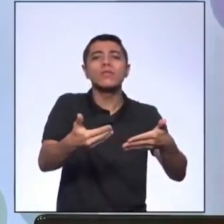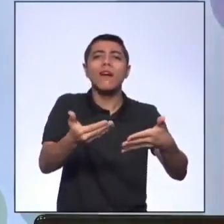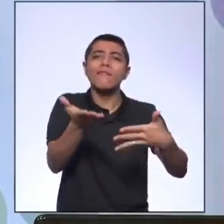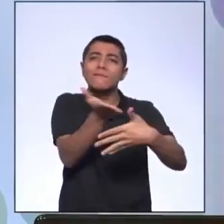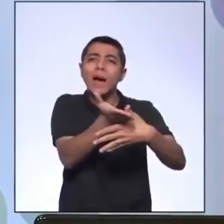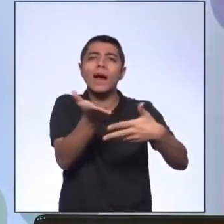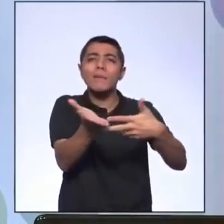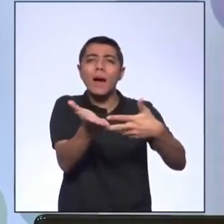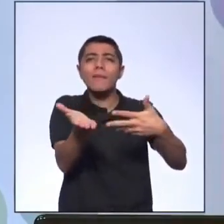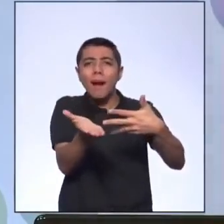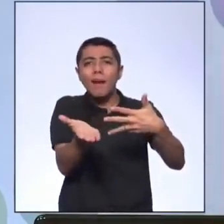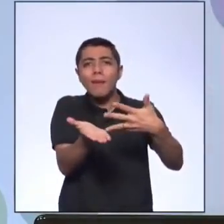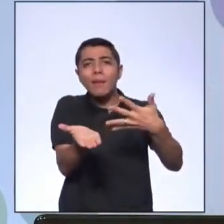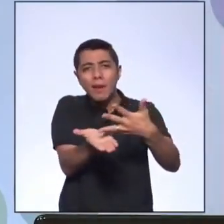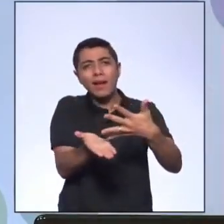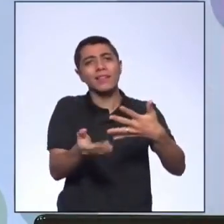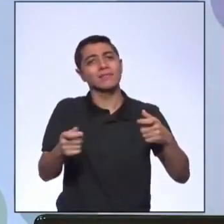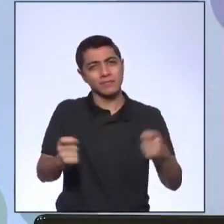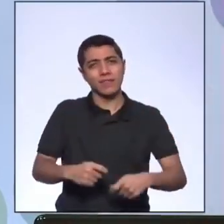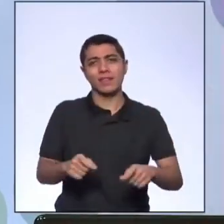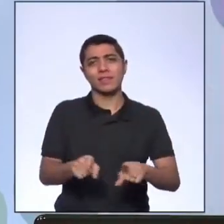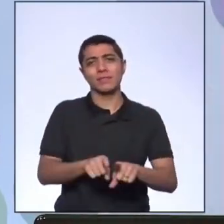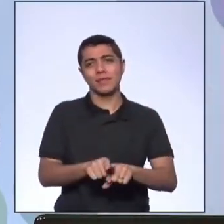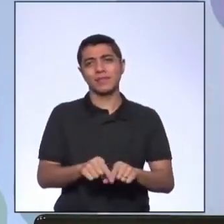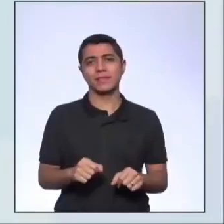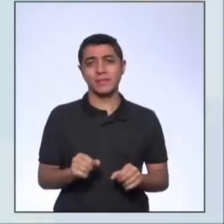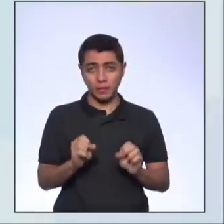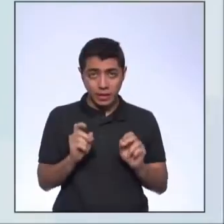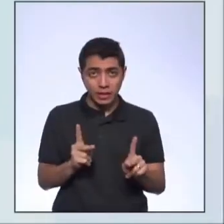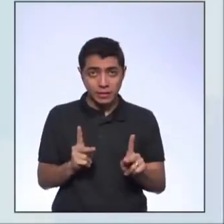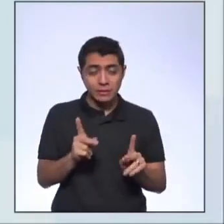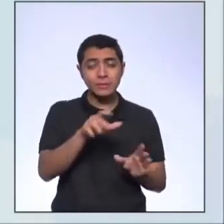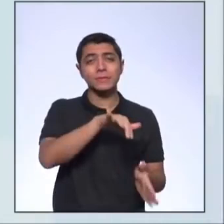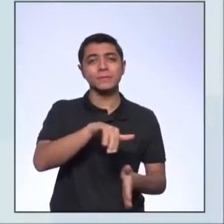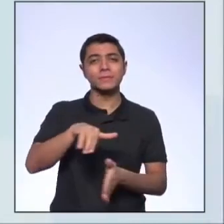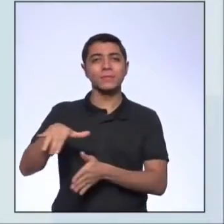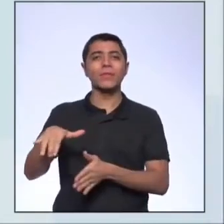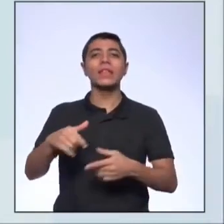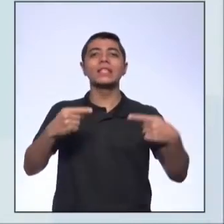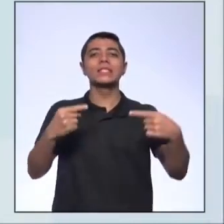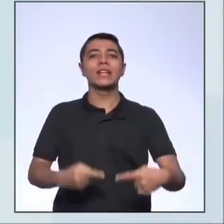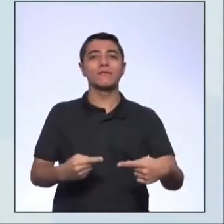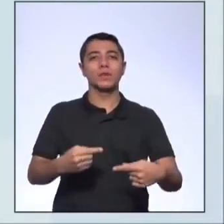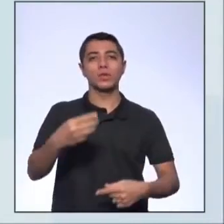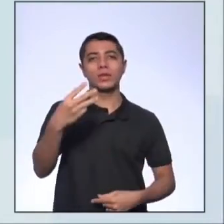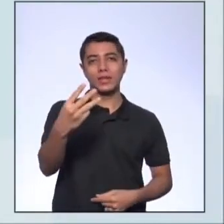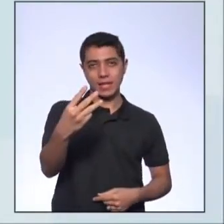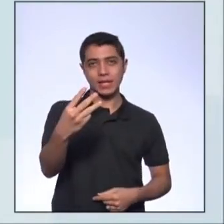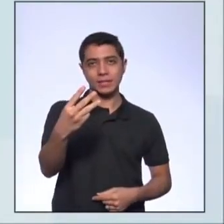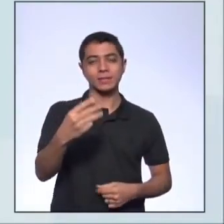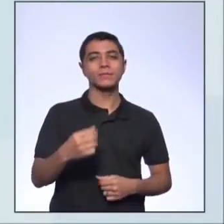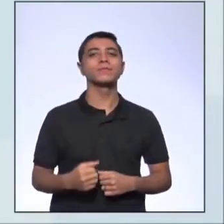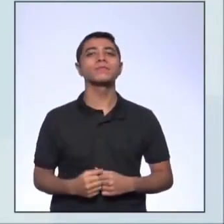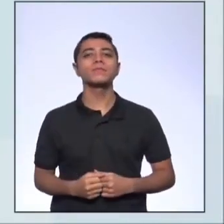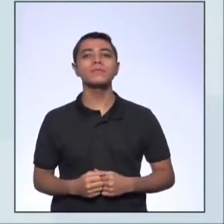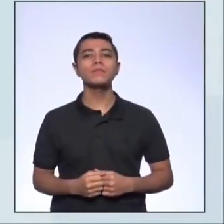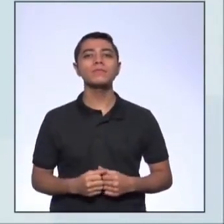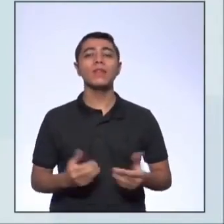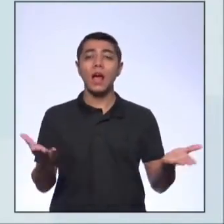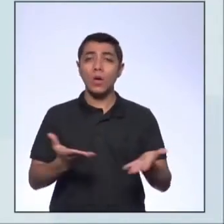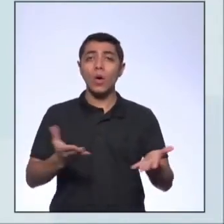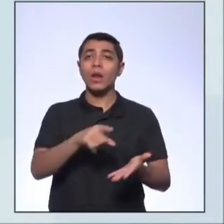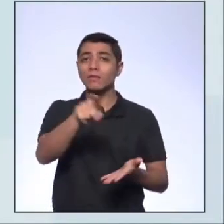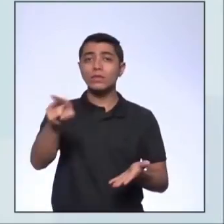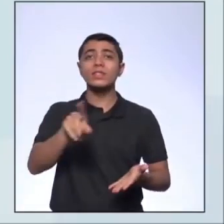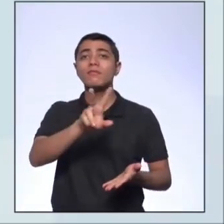Agora, rapidinho aqui, tá? No desafio 3. Aqui vocês vão fazer justamente, né, o esboço do projeto,